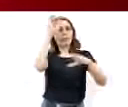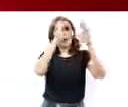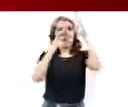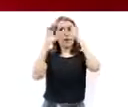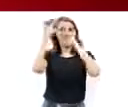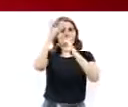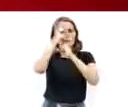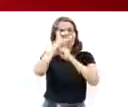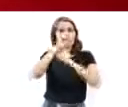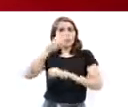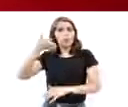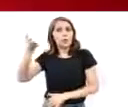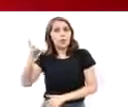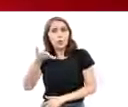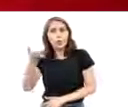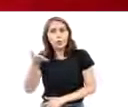hoje,